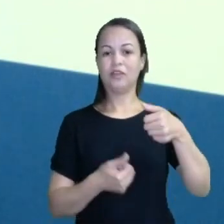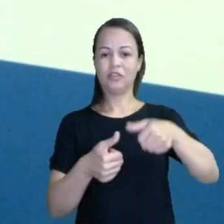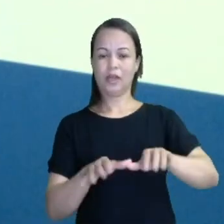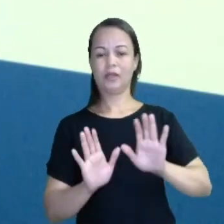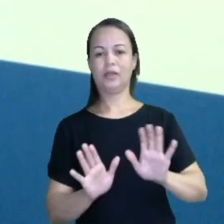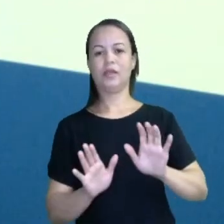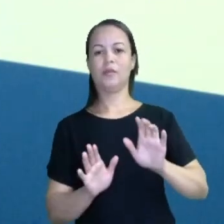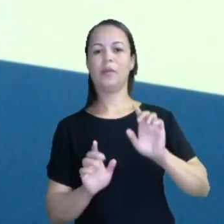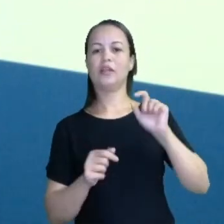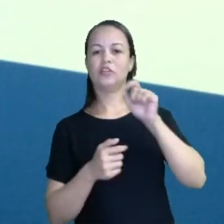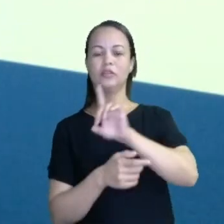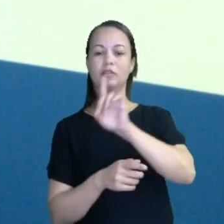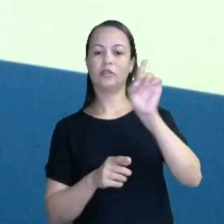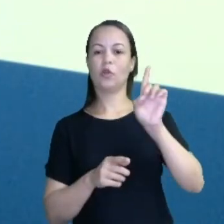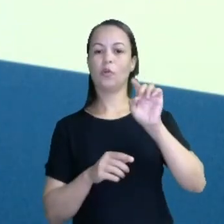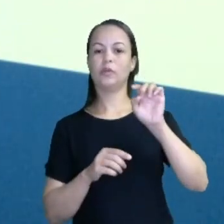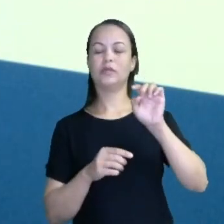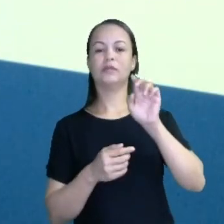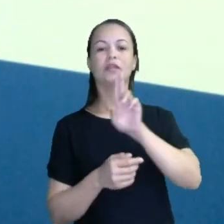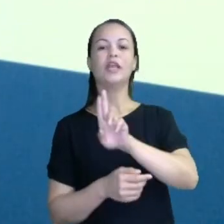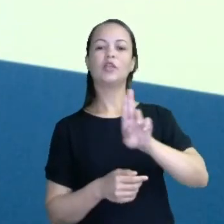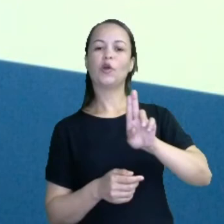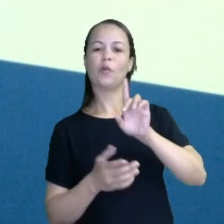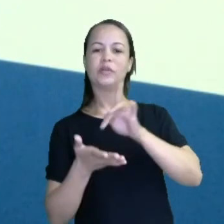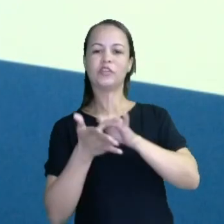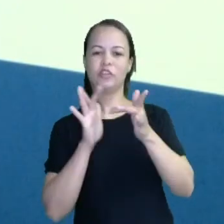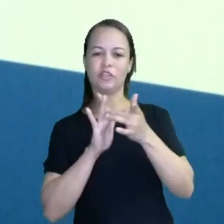em nome de Jesus. E é